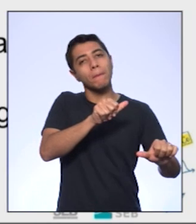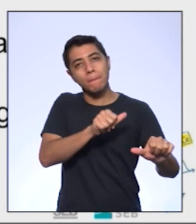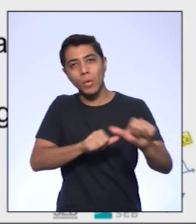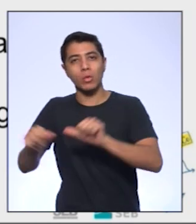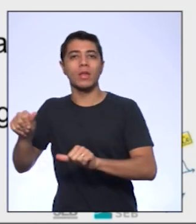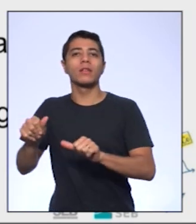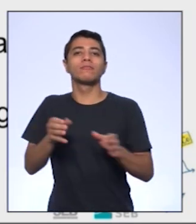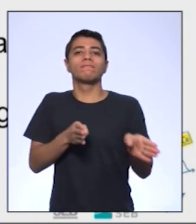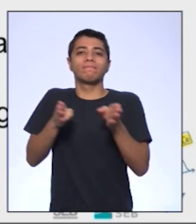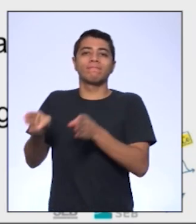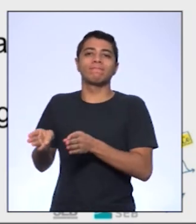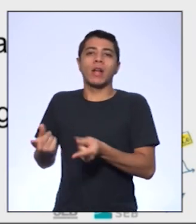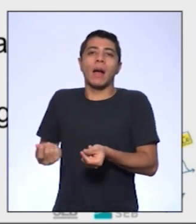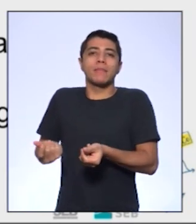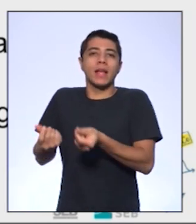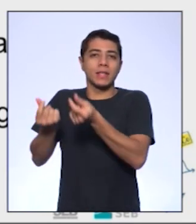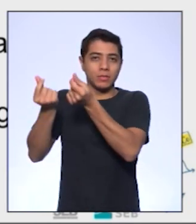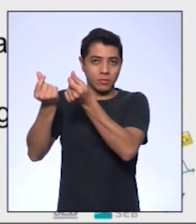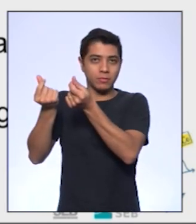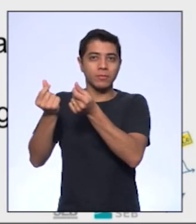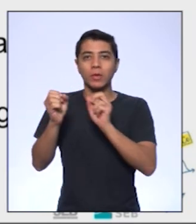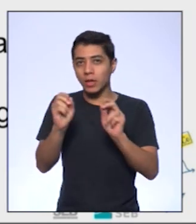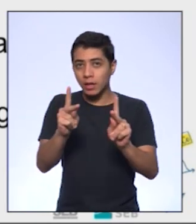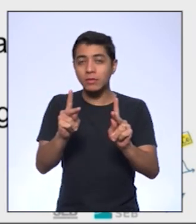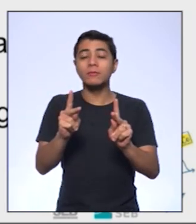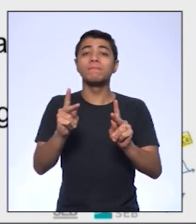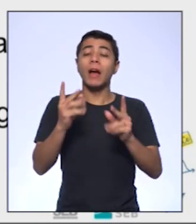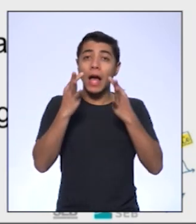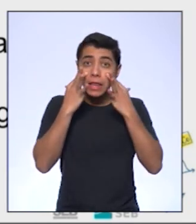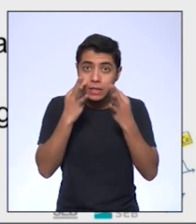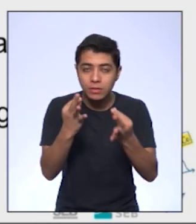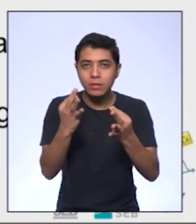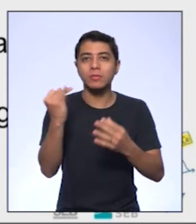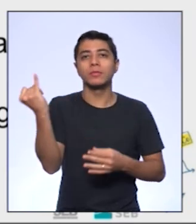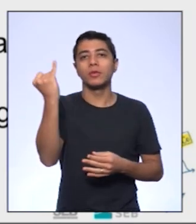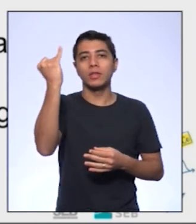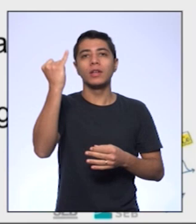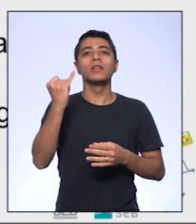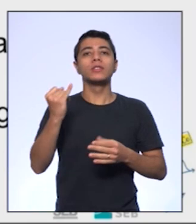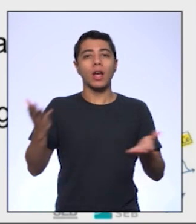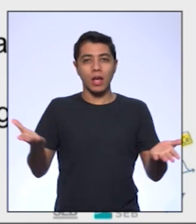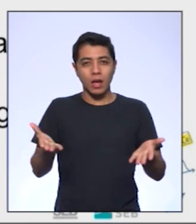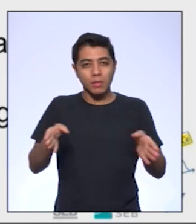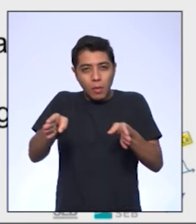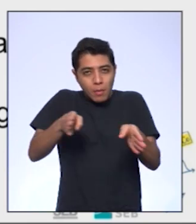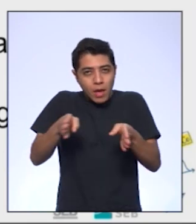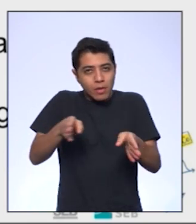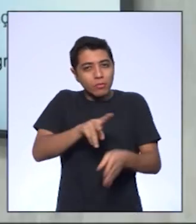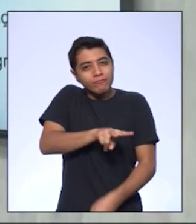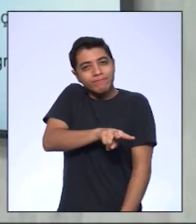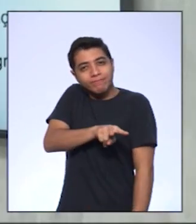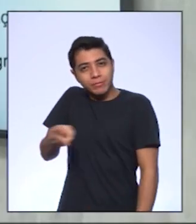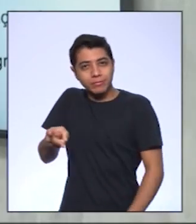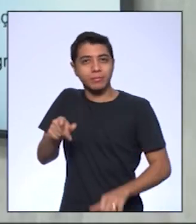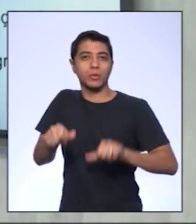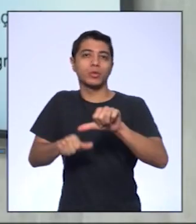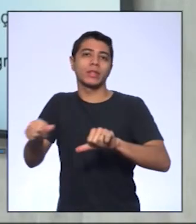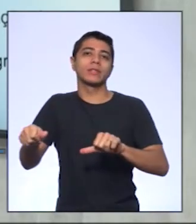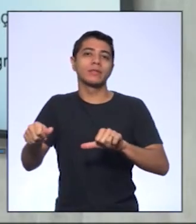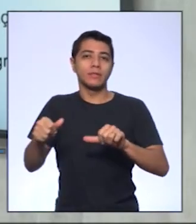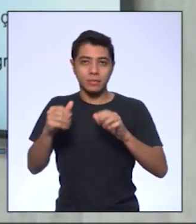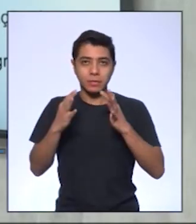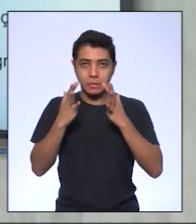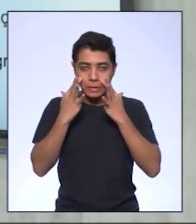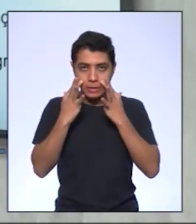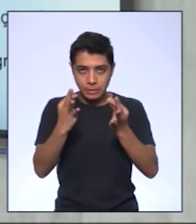capitalismo. Beleza? Isso é de extrema importância. Não se esqueça do que eu estou te falando agora. Beleza? Gente, volta, vem cá. Vem